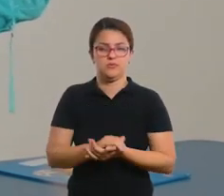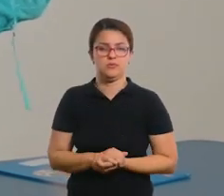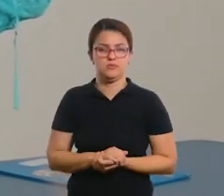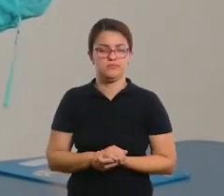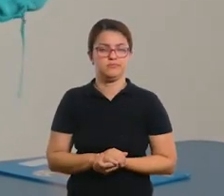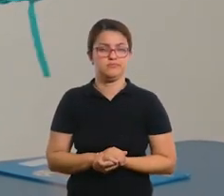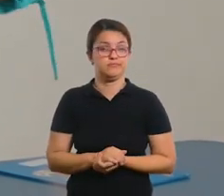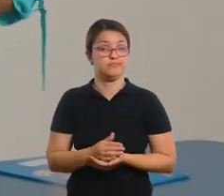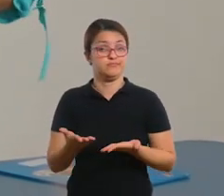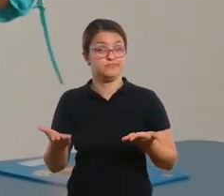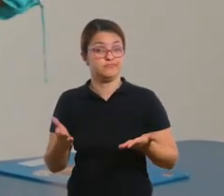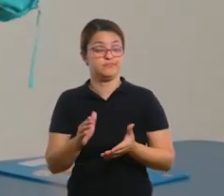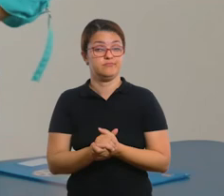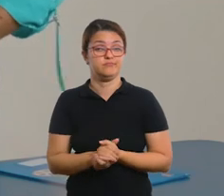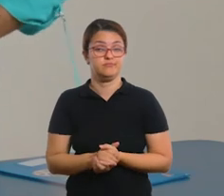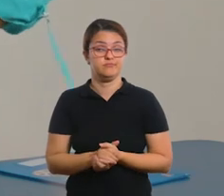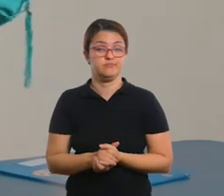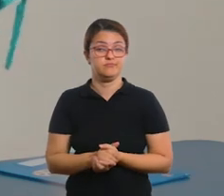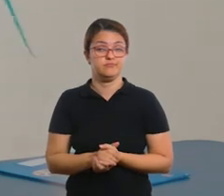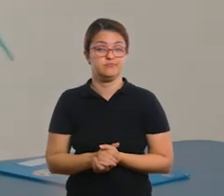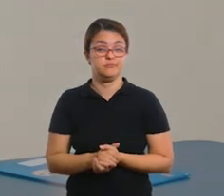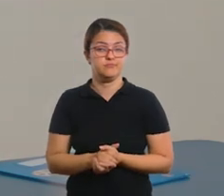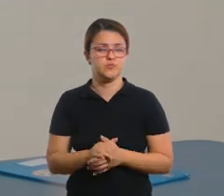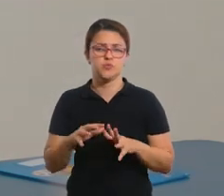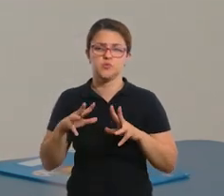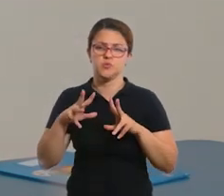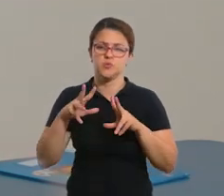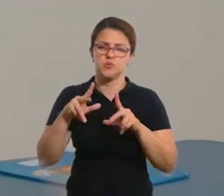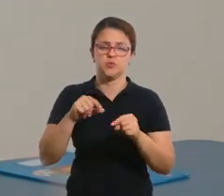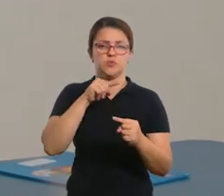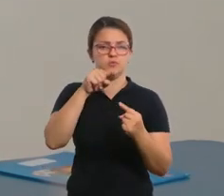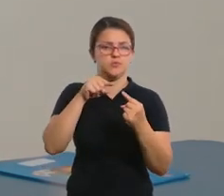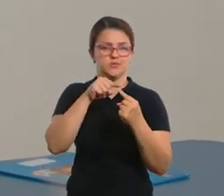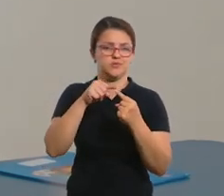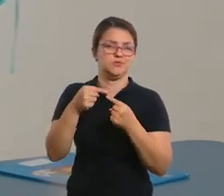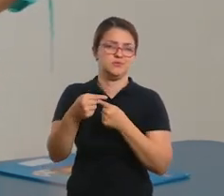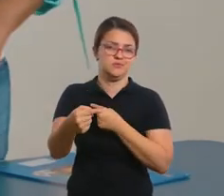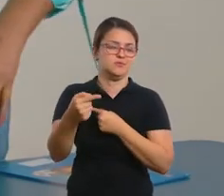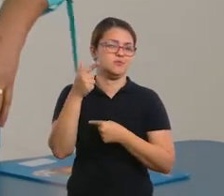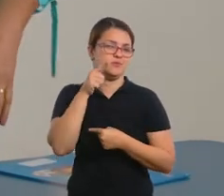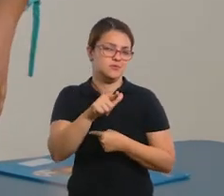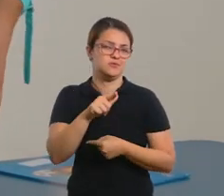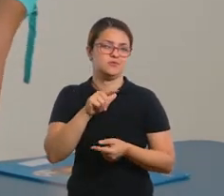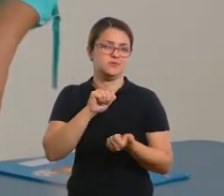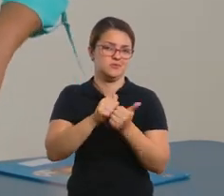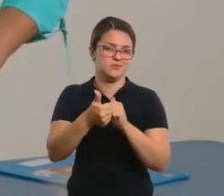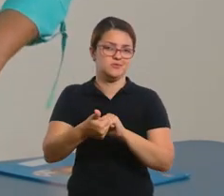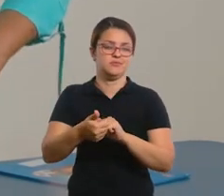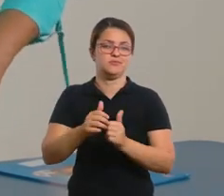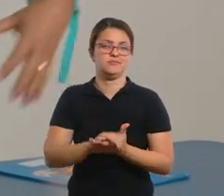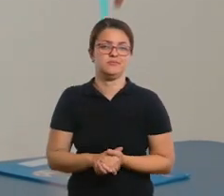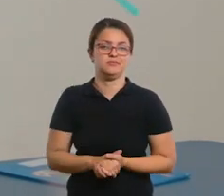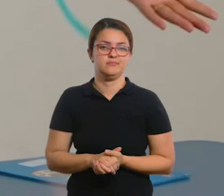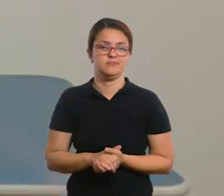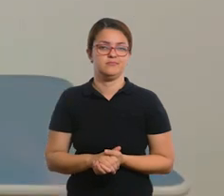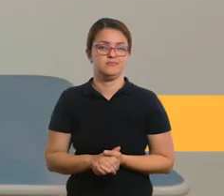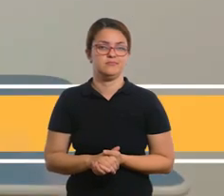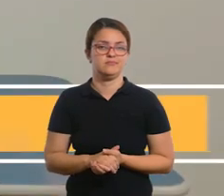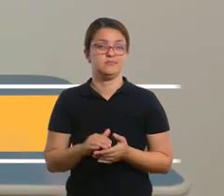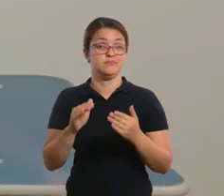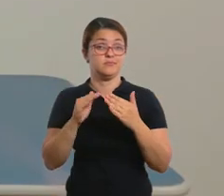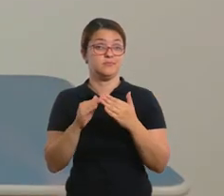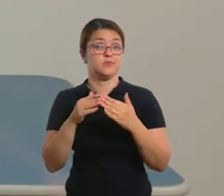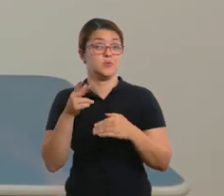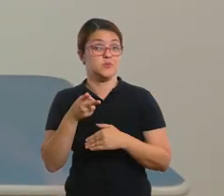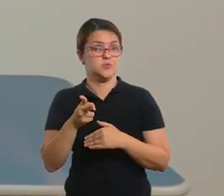joga. É isso. Feito isso, a gente atingiu todos os objetivos da semana. No mais,